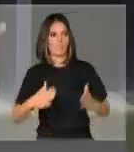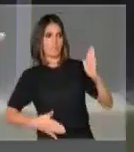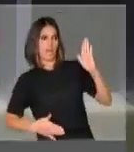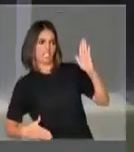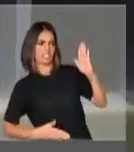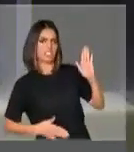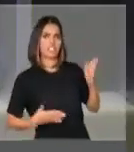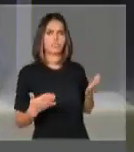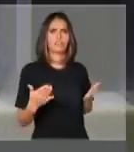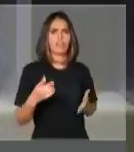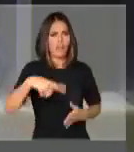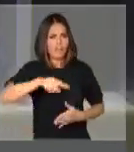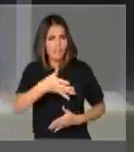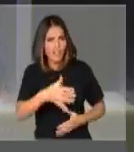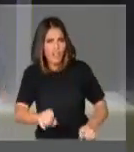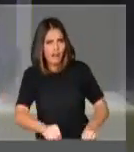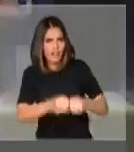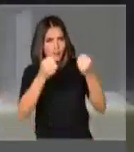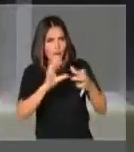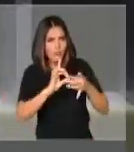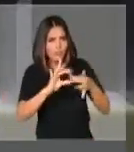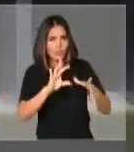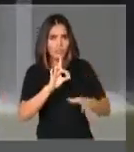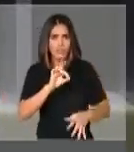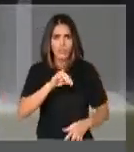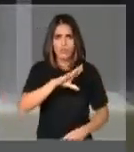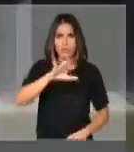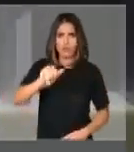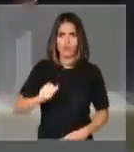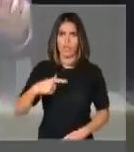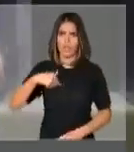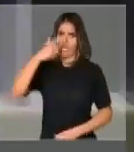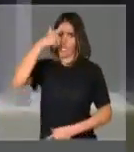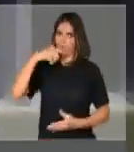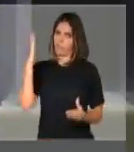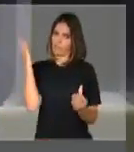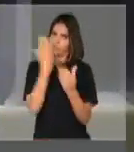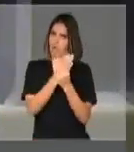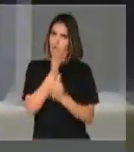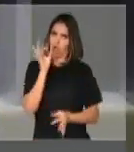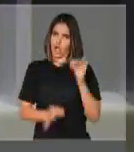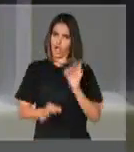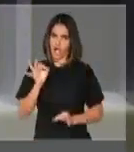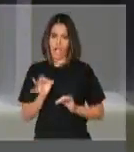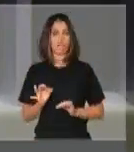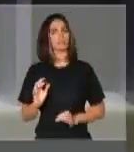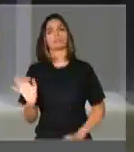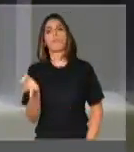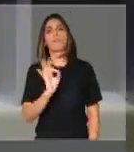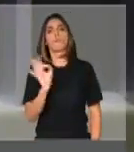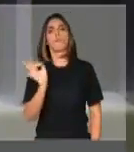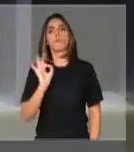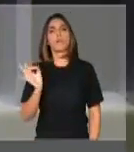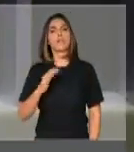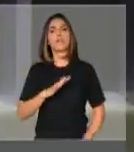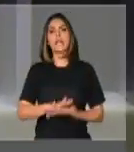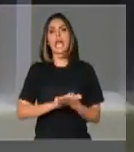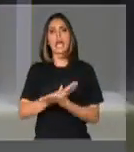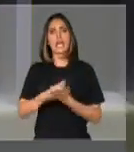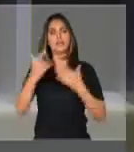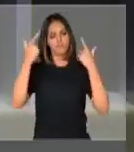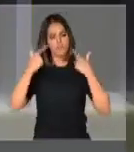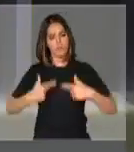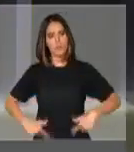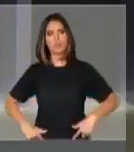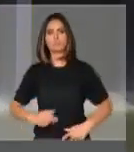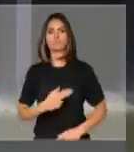destruir a democracia. Eu não respondo nenhum processo na justiça. Quando tive que votar